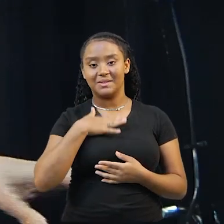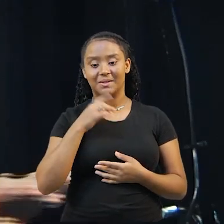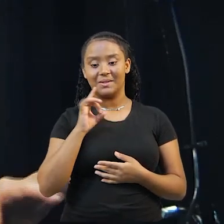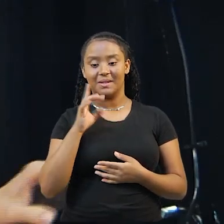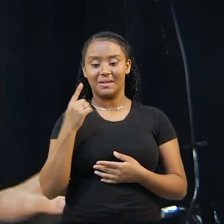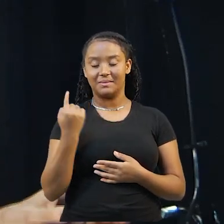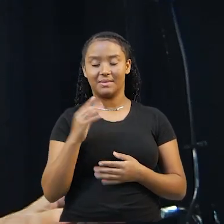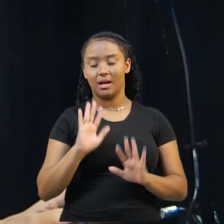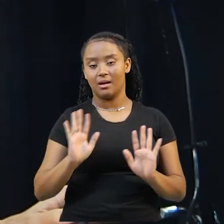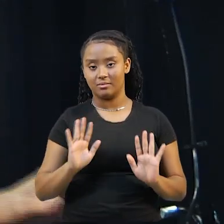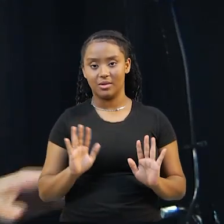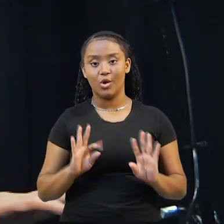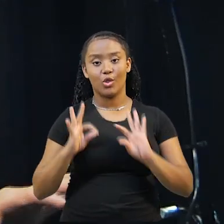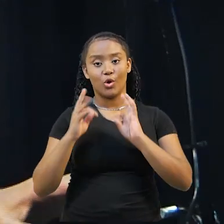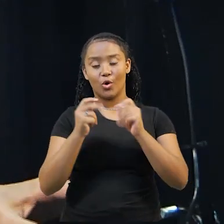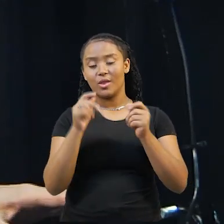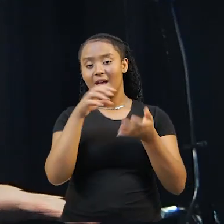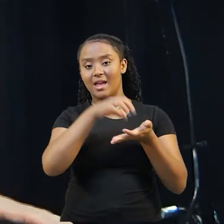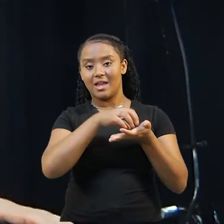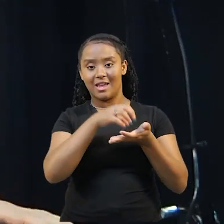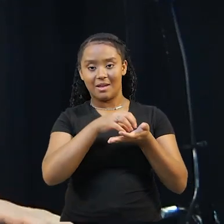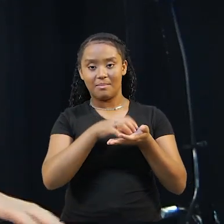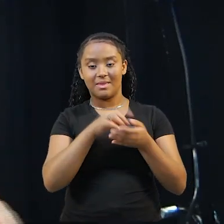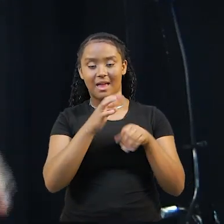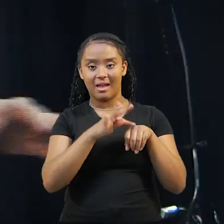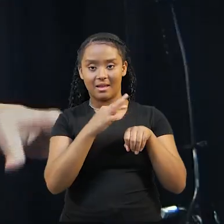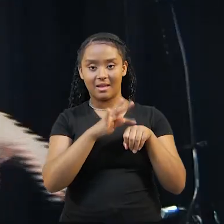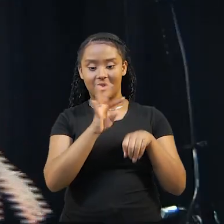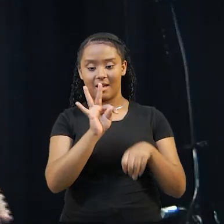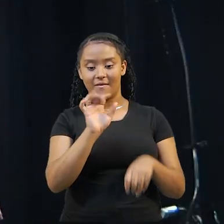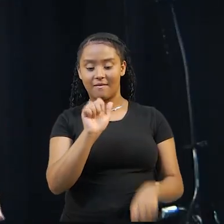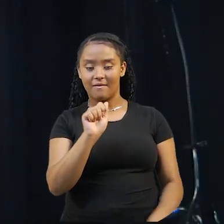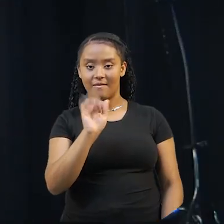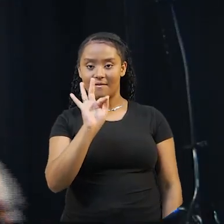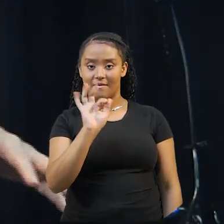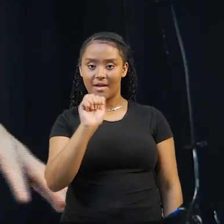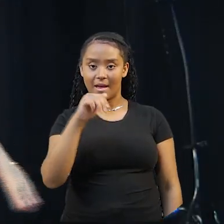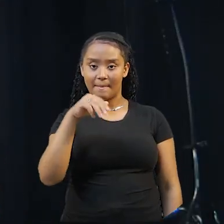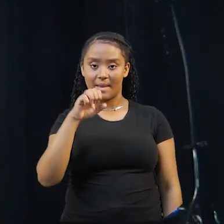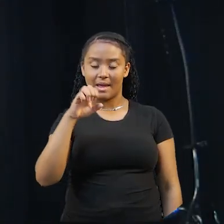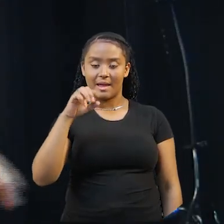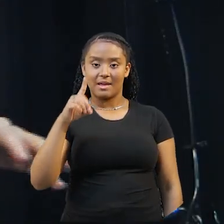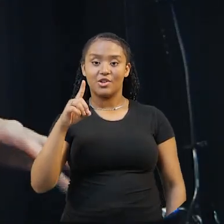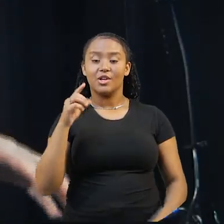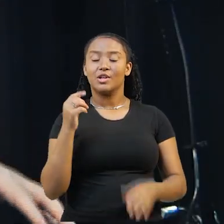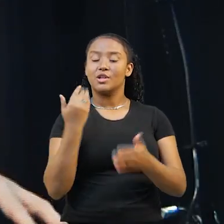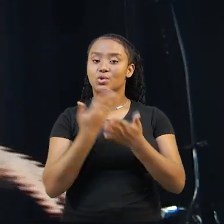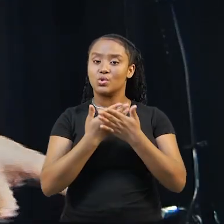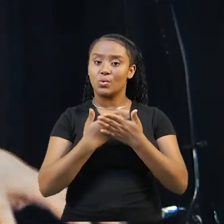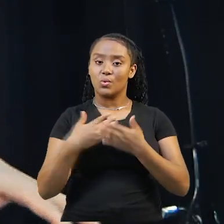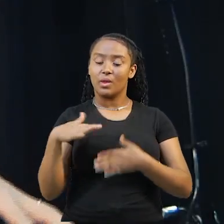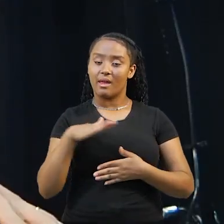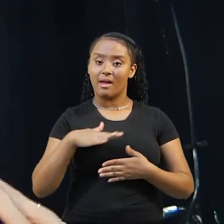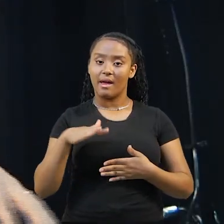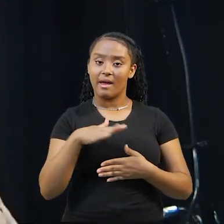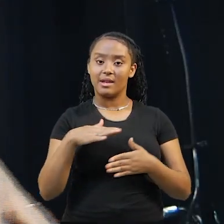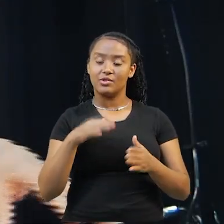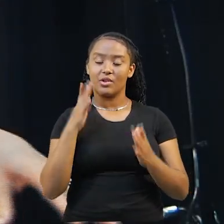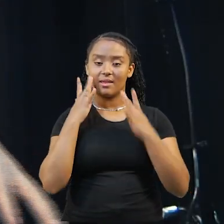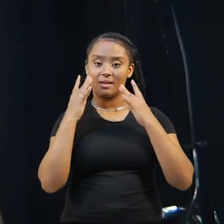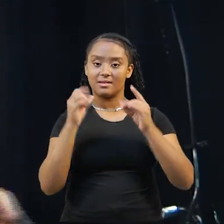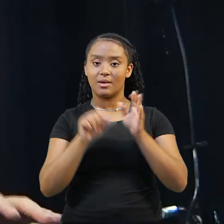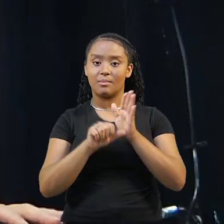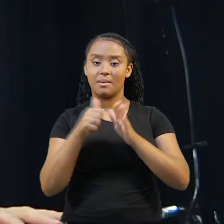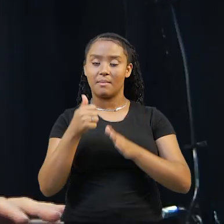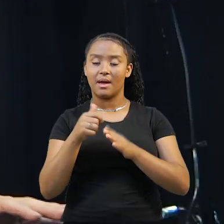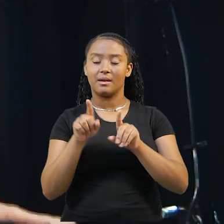equipe técnica da FAMED, né, do Departamento de Saúde Coletiva, que estuda essa parte de política de atenção primária, foi envolvido para